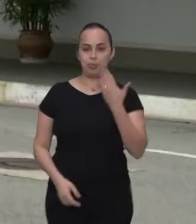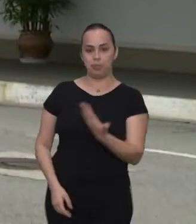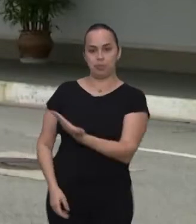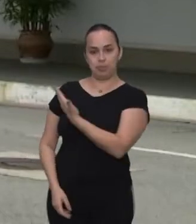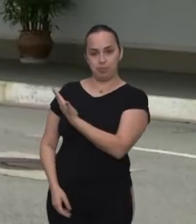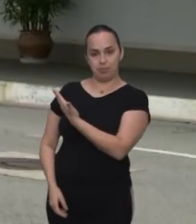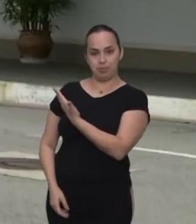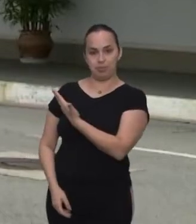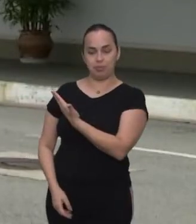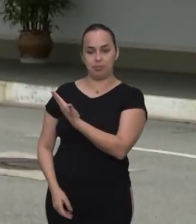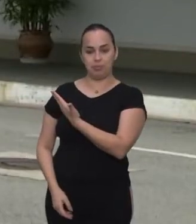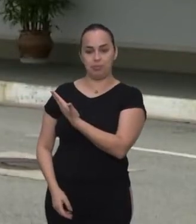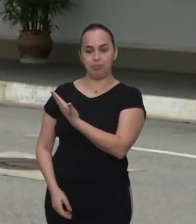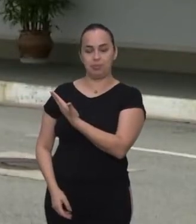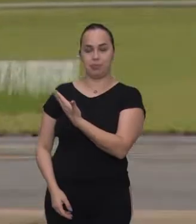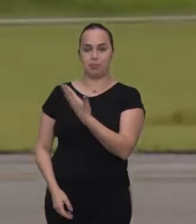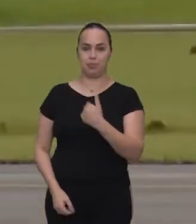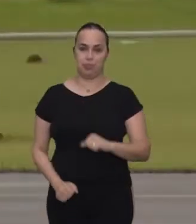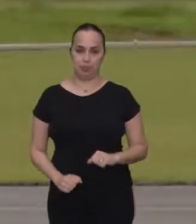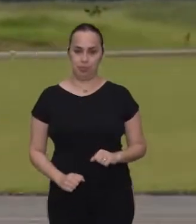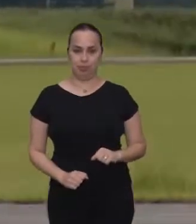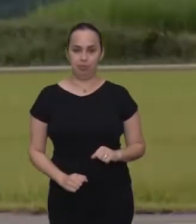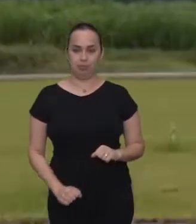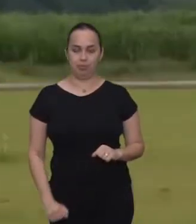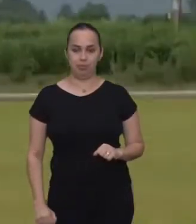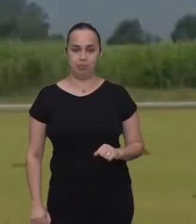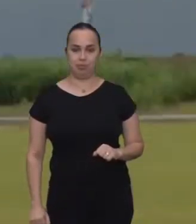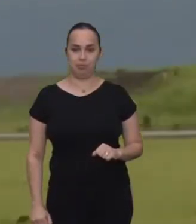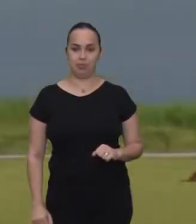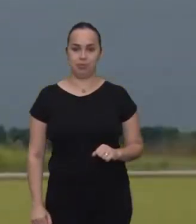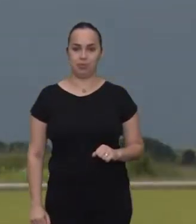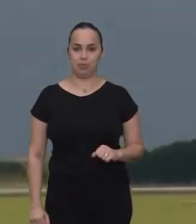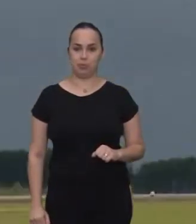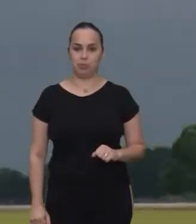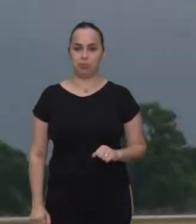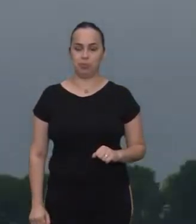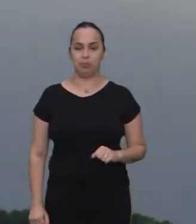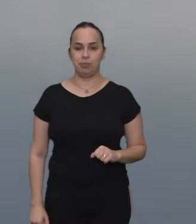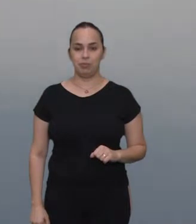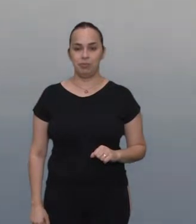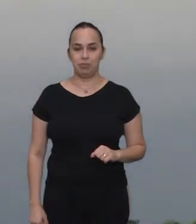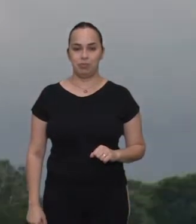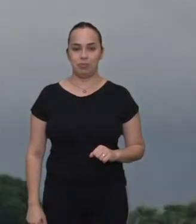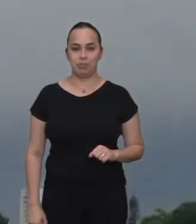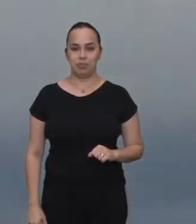para que o aeroporto e tenha mais imagens assim ó